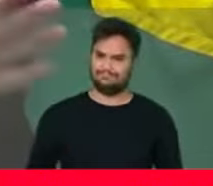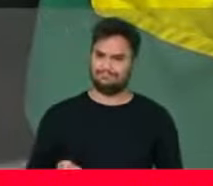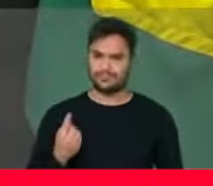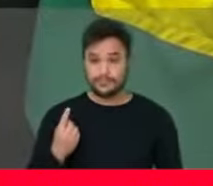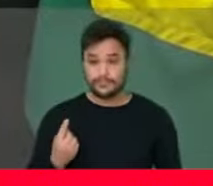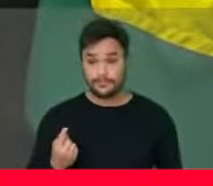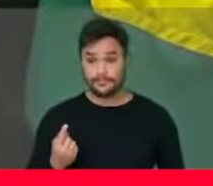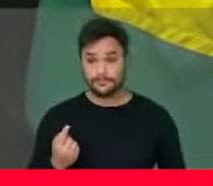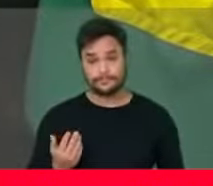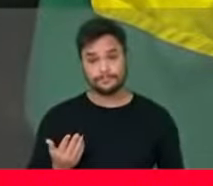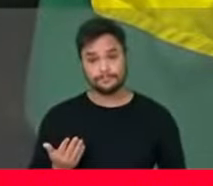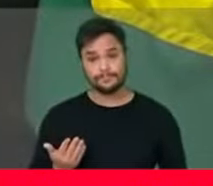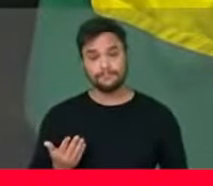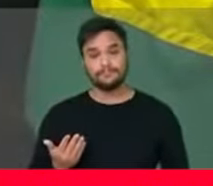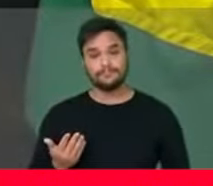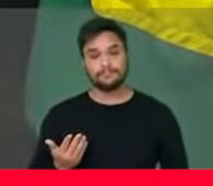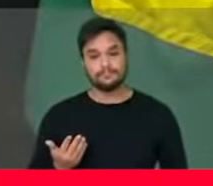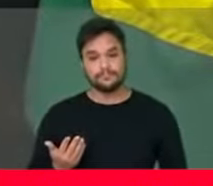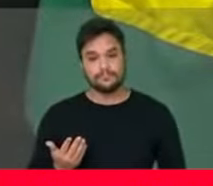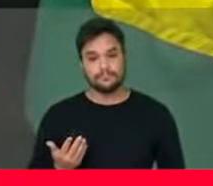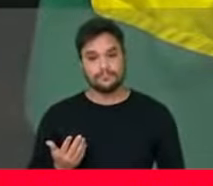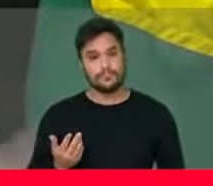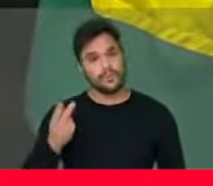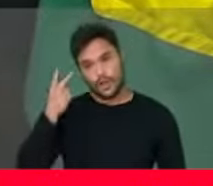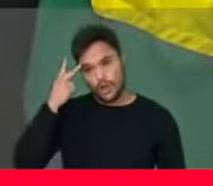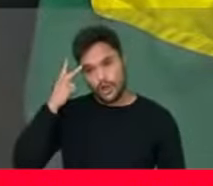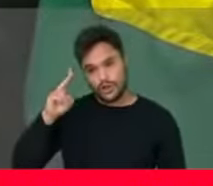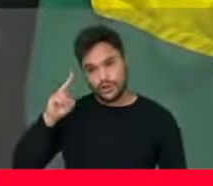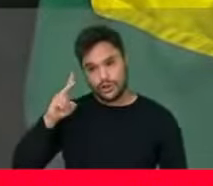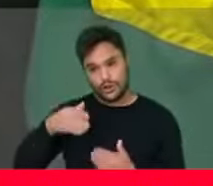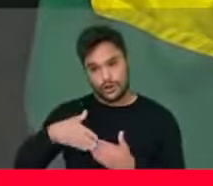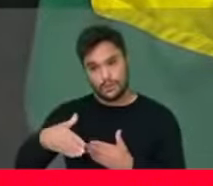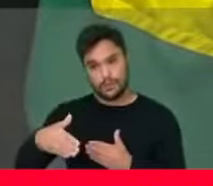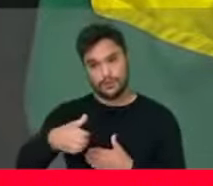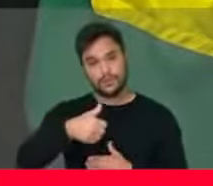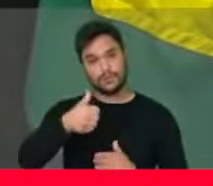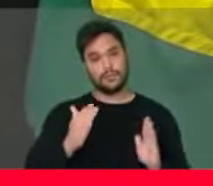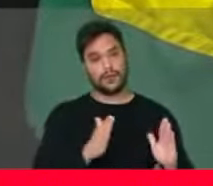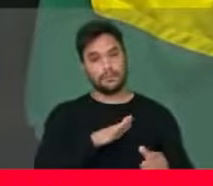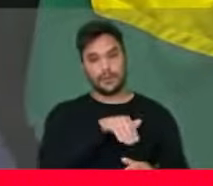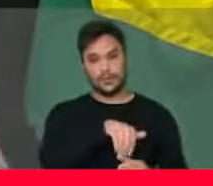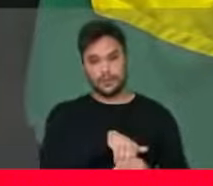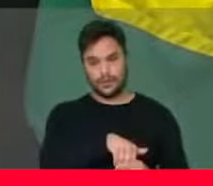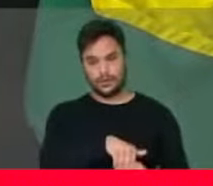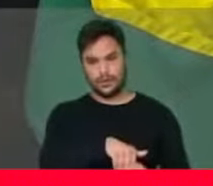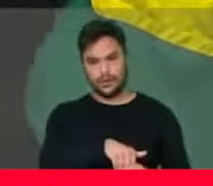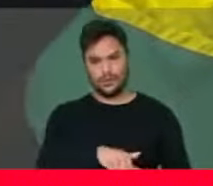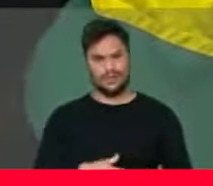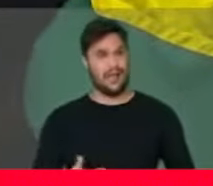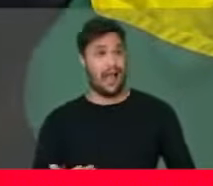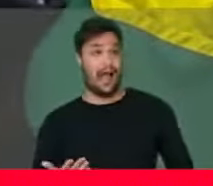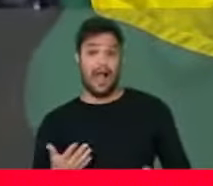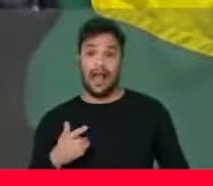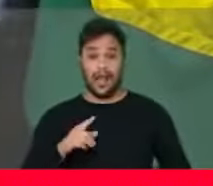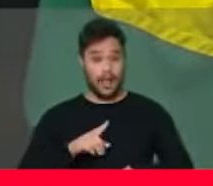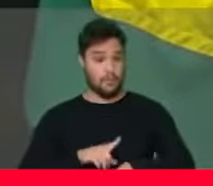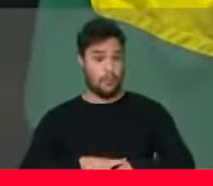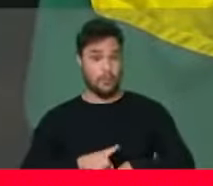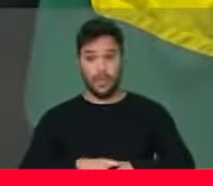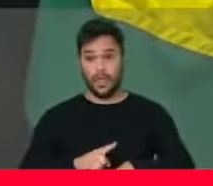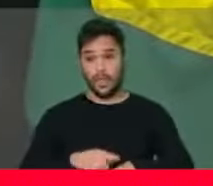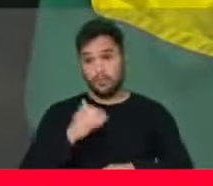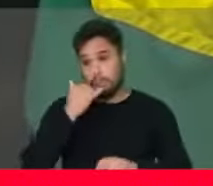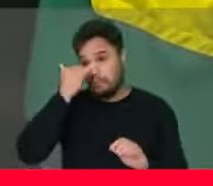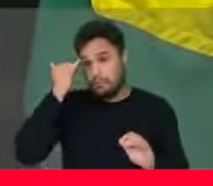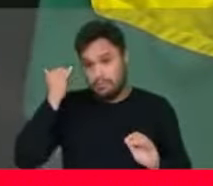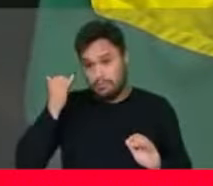Coincidentemente, deputado Zé Medeiros, 2 dias depois do primeiro turno das eleições. É coincidência.